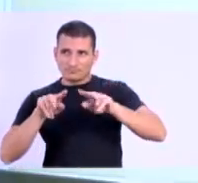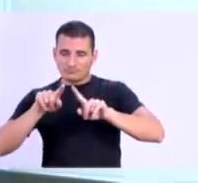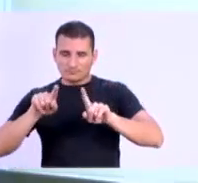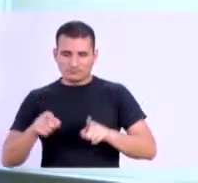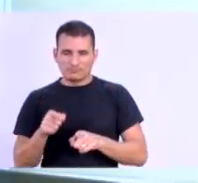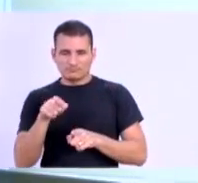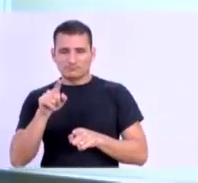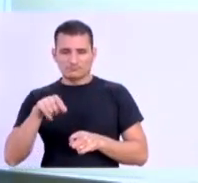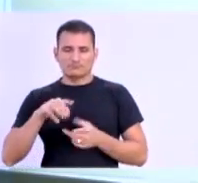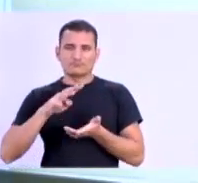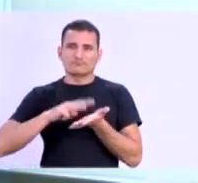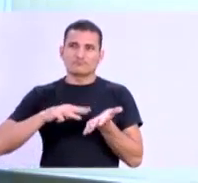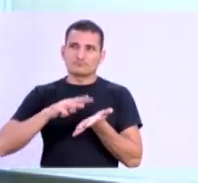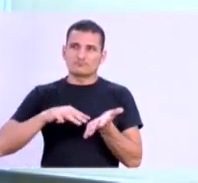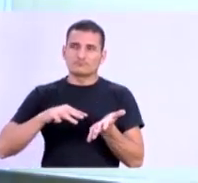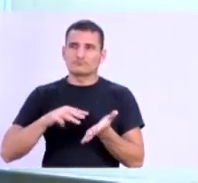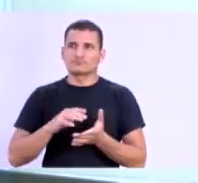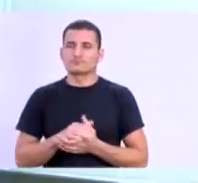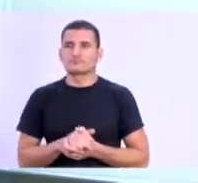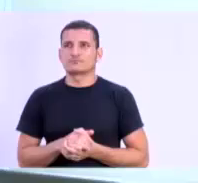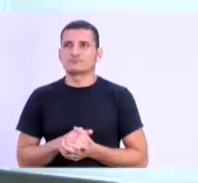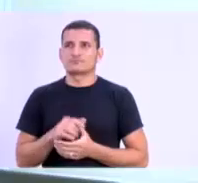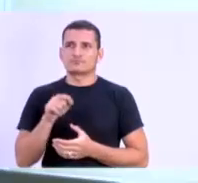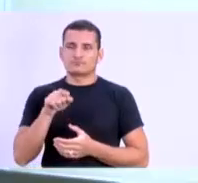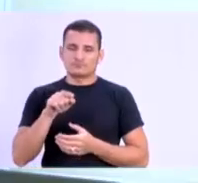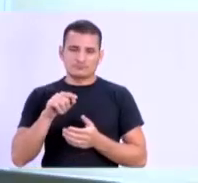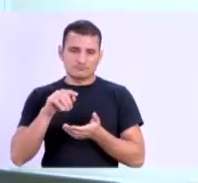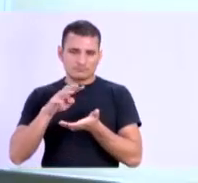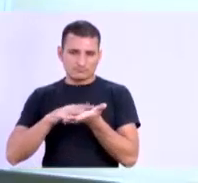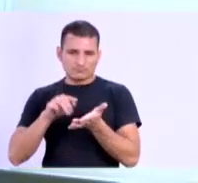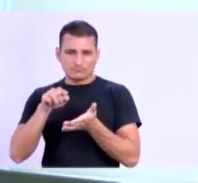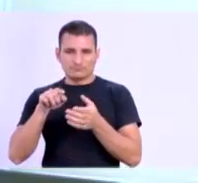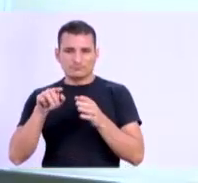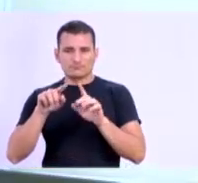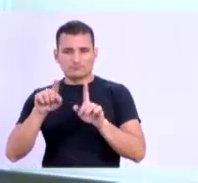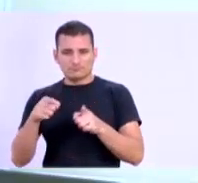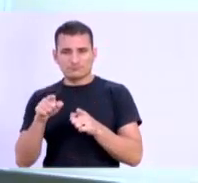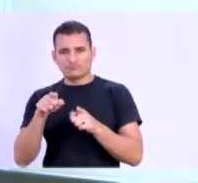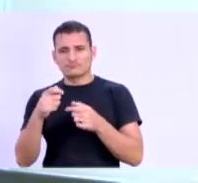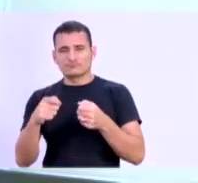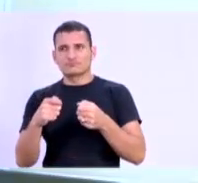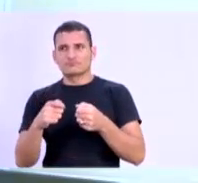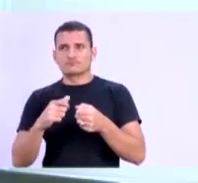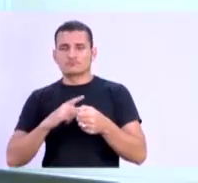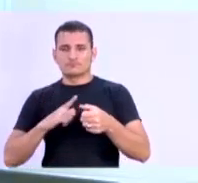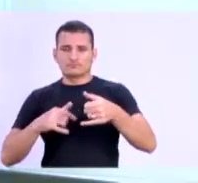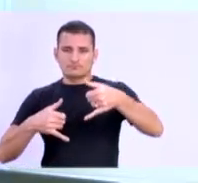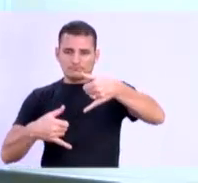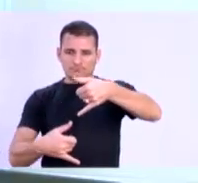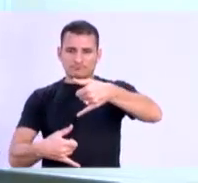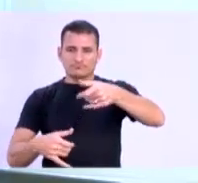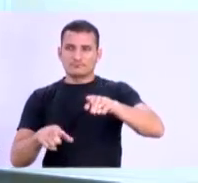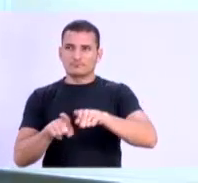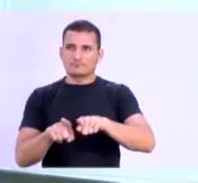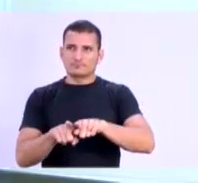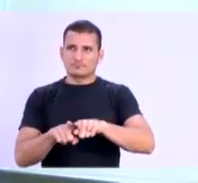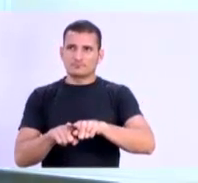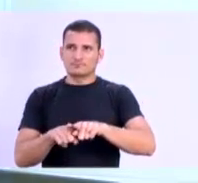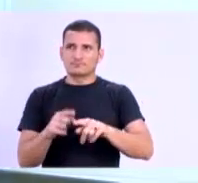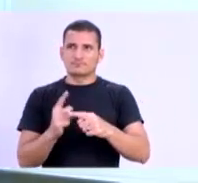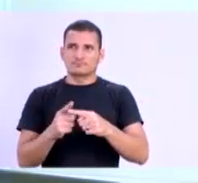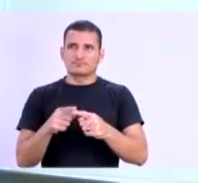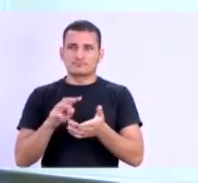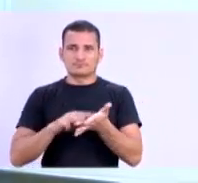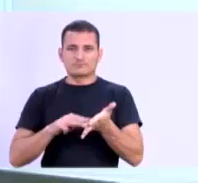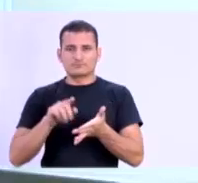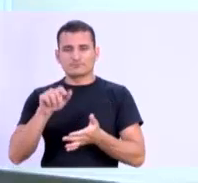é método. E como o método tem que definir um código, ele tem além do abre e fecha parênteses, ele tem um abre e fecha chaves. Por quê? Um método define